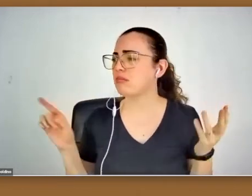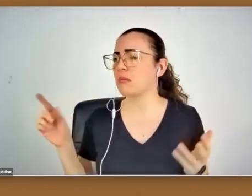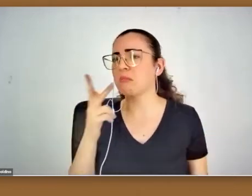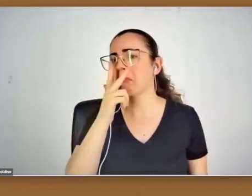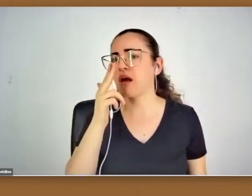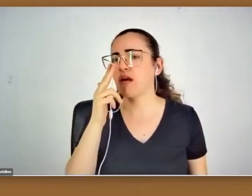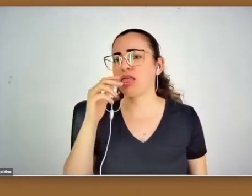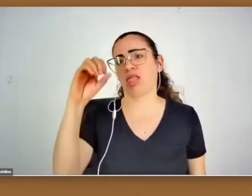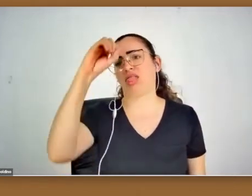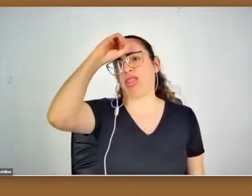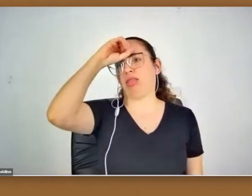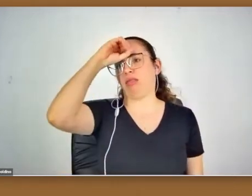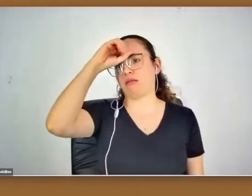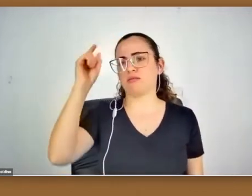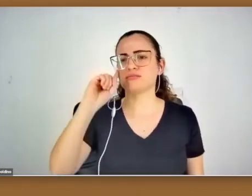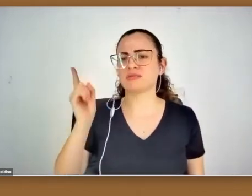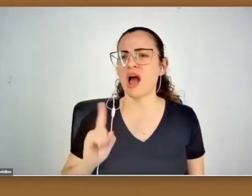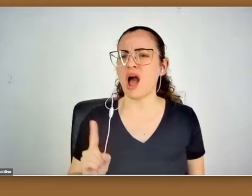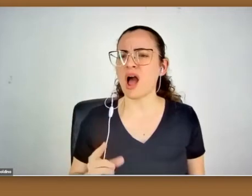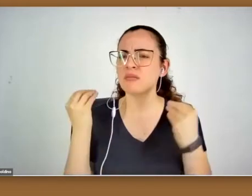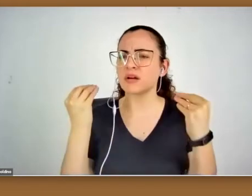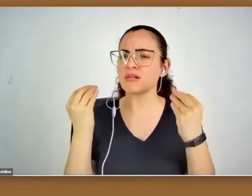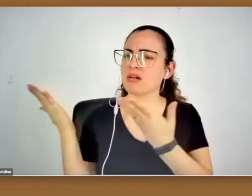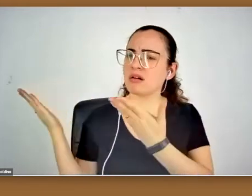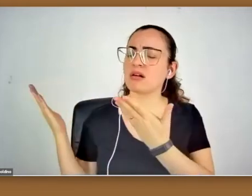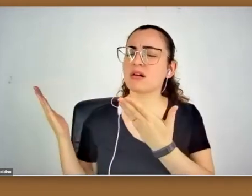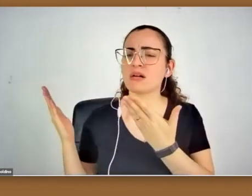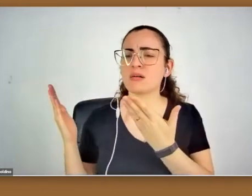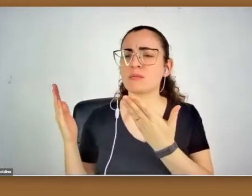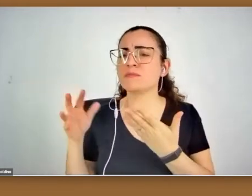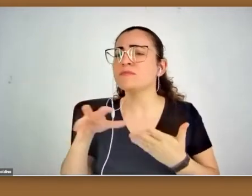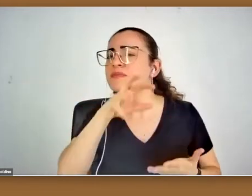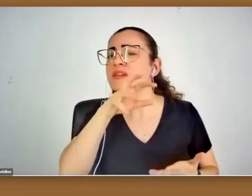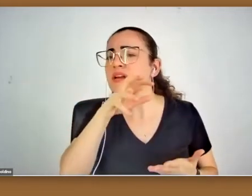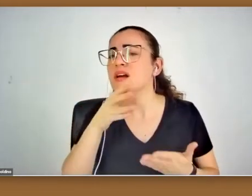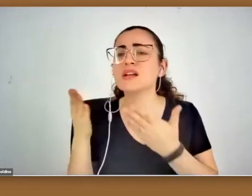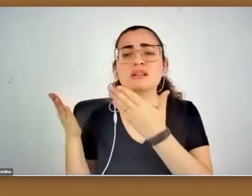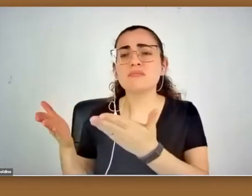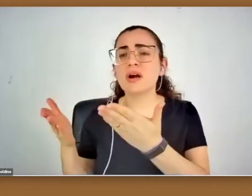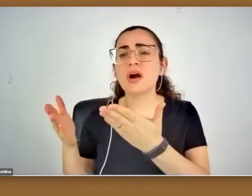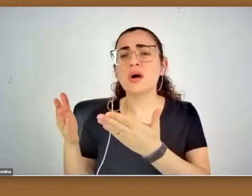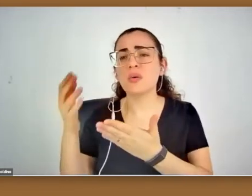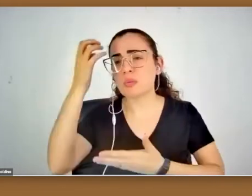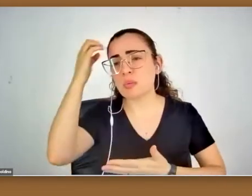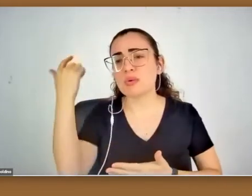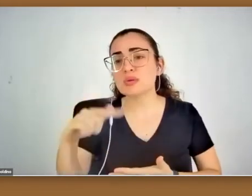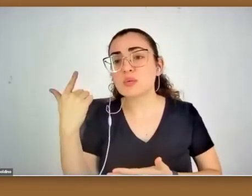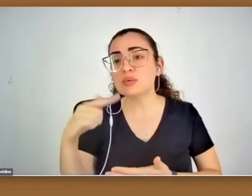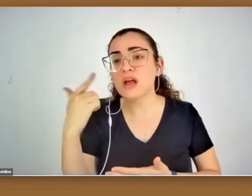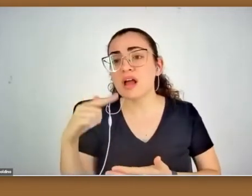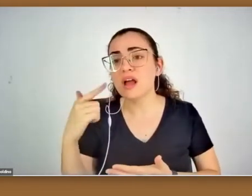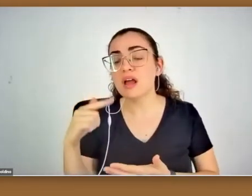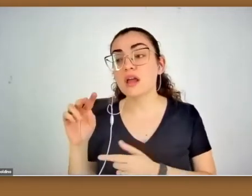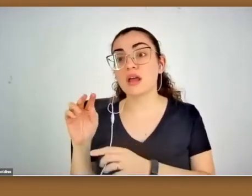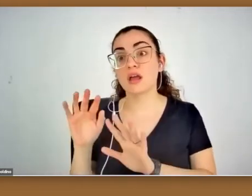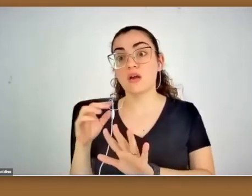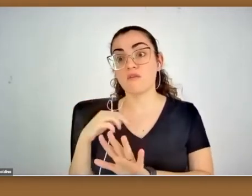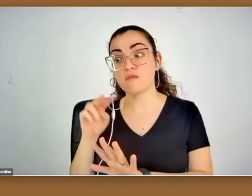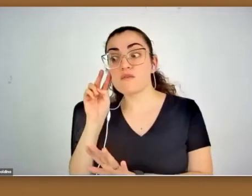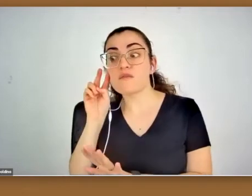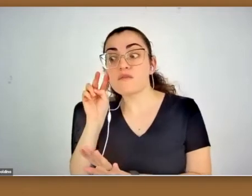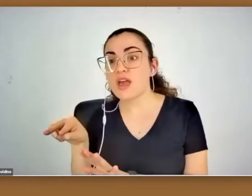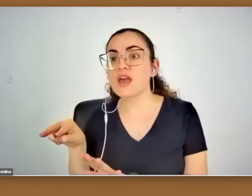a pessoa fazer um negócio desse. E é um bichinho, na verdade, que está sendo um alerta para a gente. Então, a febre amarela, né, no